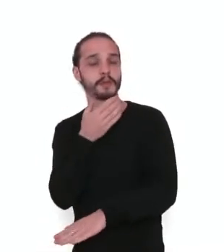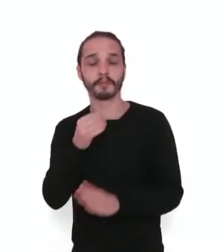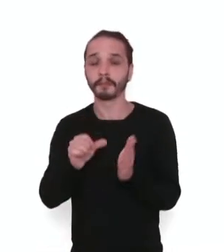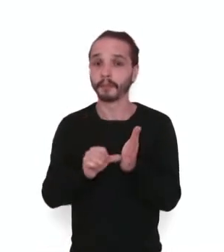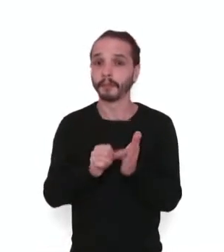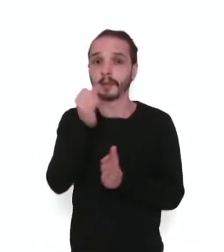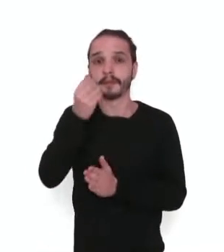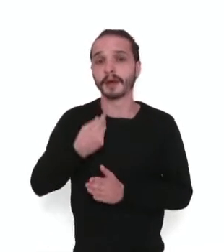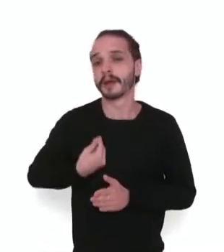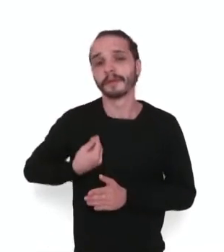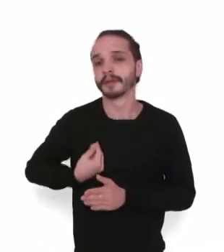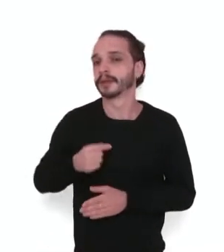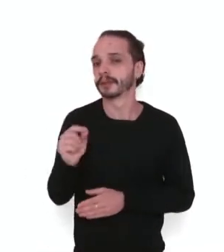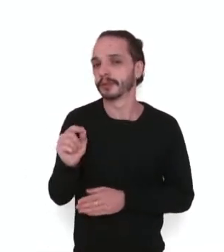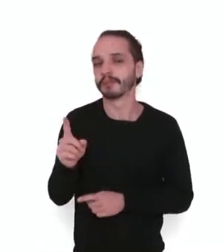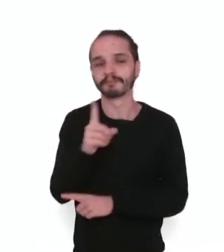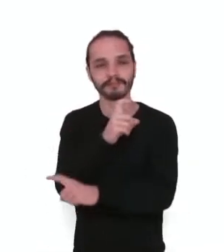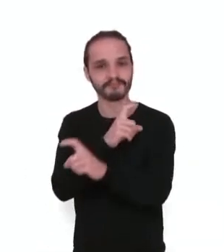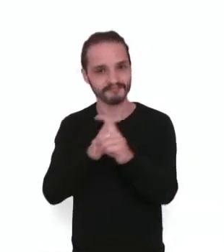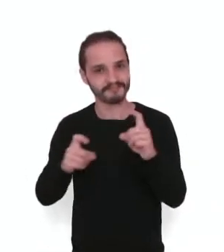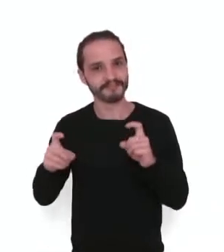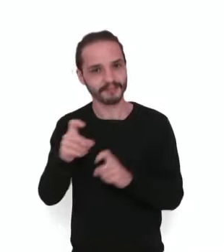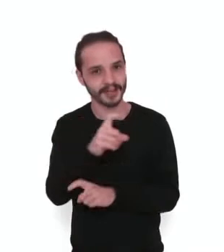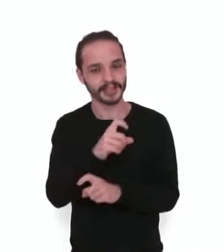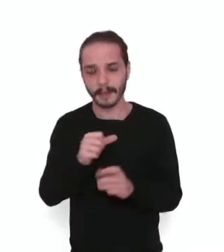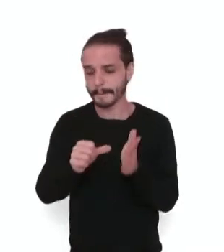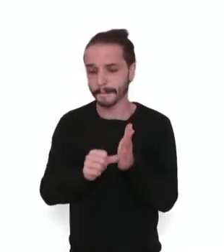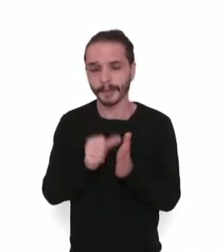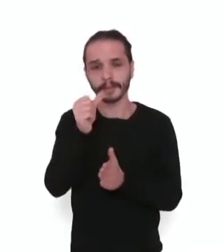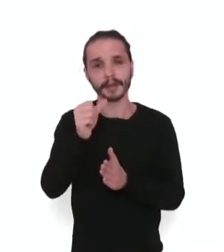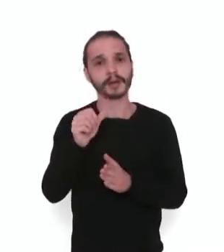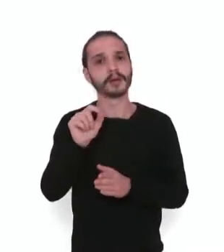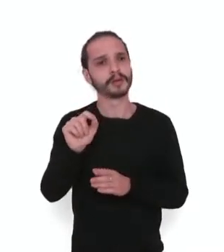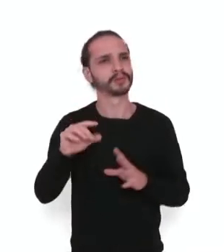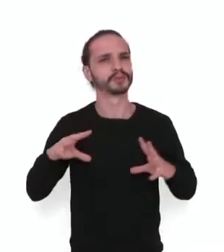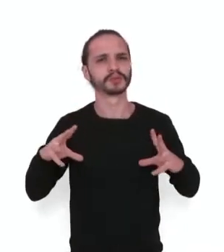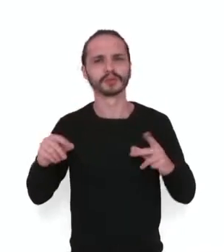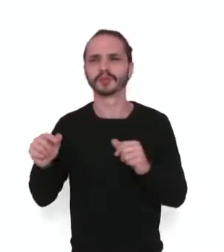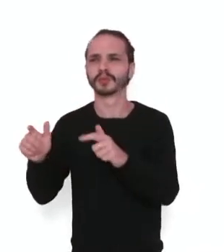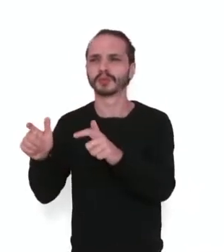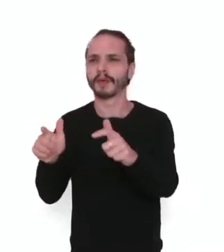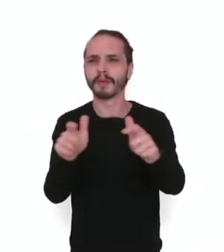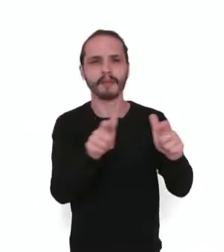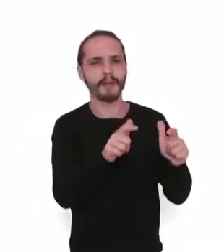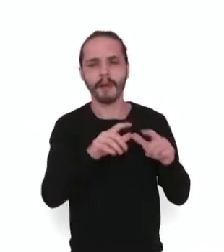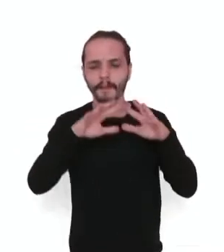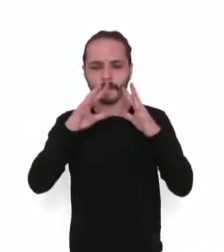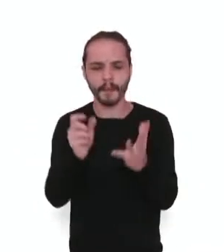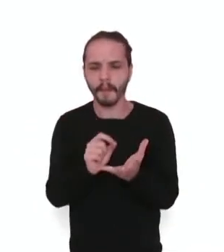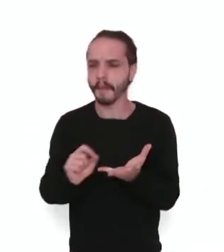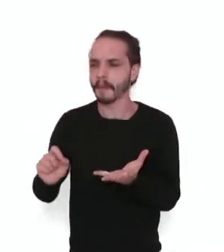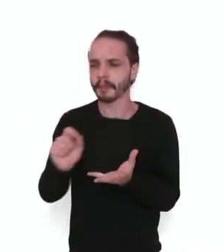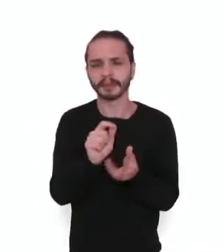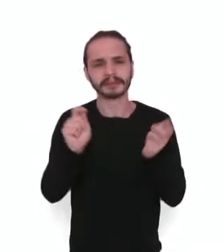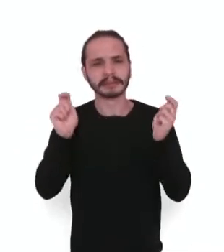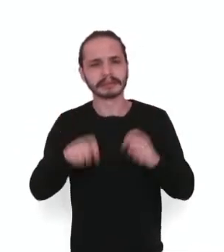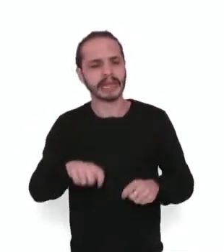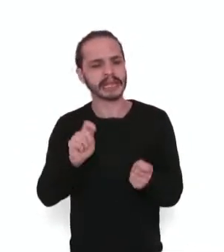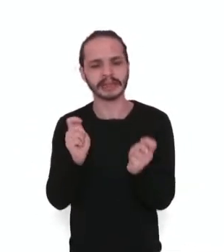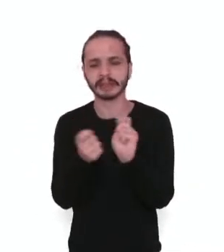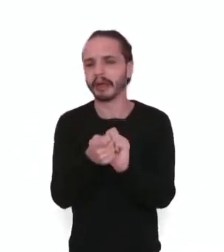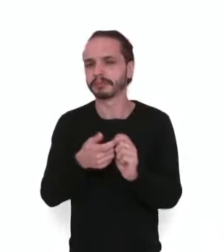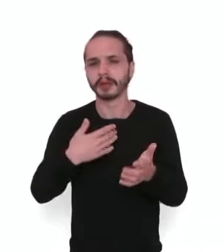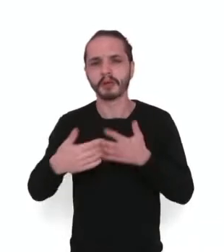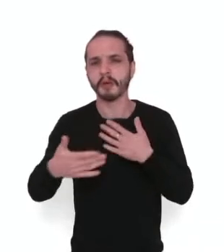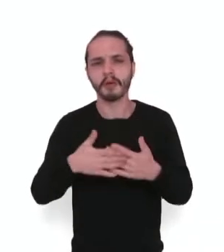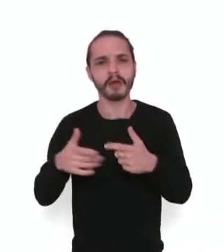bacterianas. As bactérias estão em todos os tipos de habitat. Por causa de sua capacidade de adaptação, sobrevivem em muitos